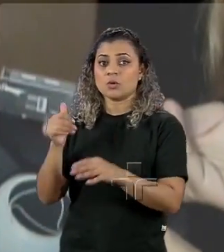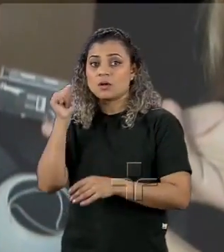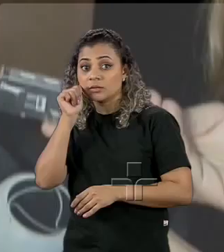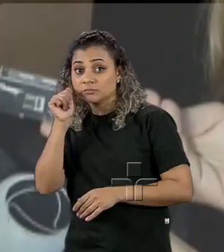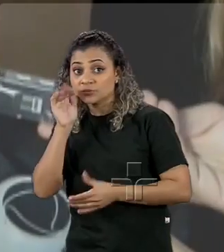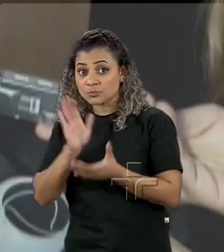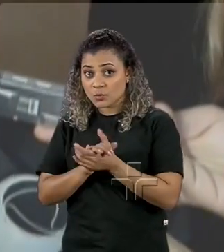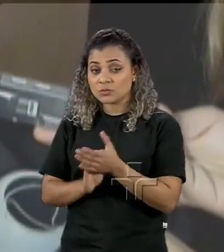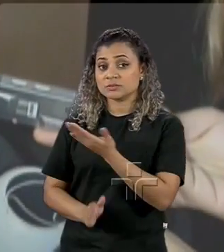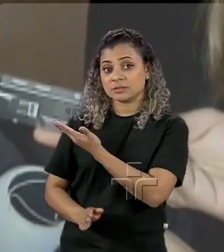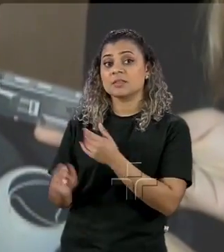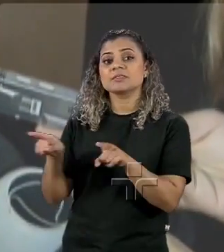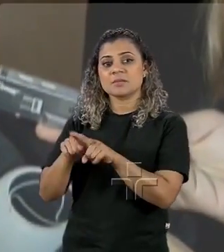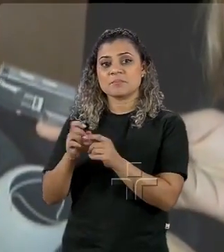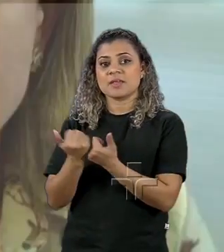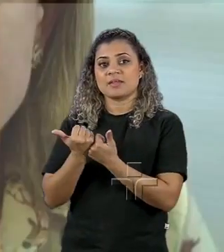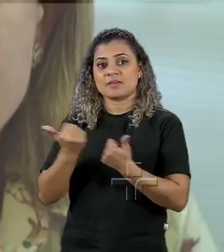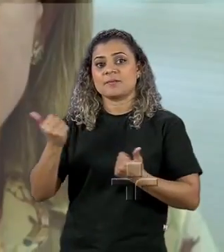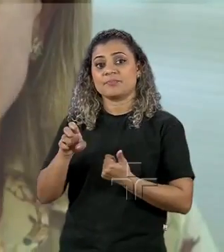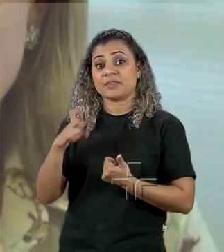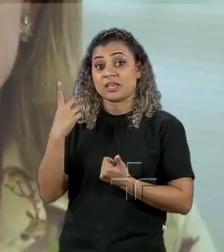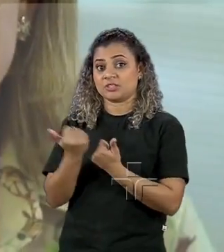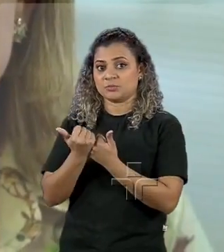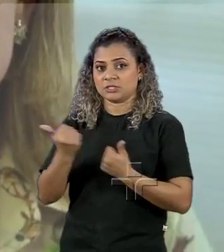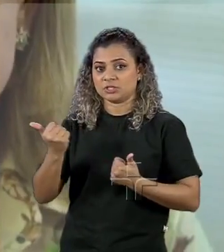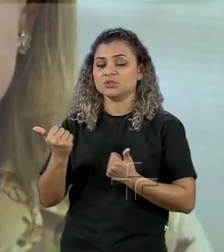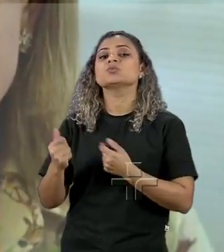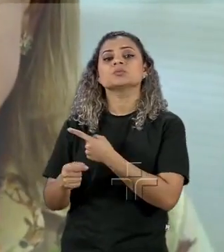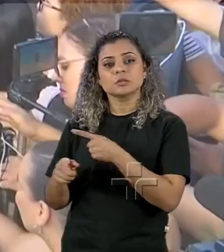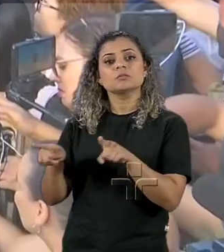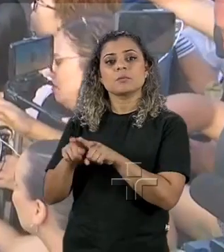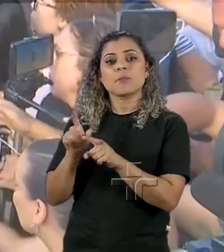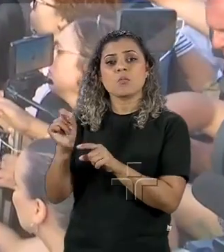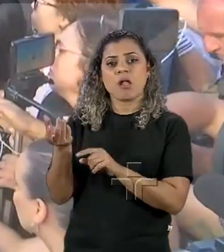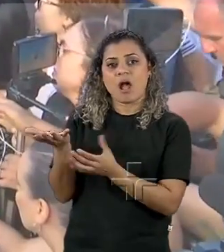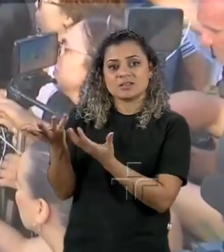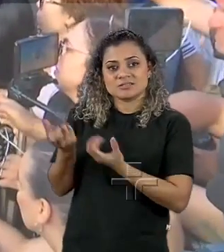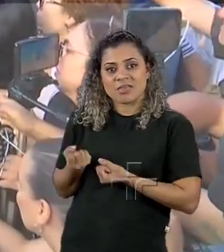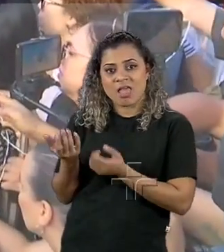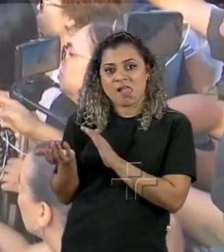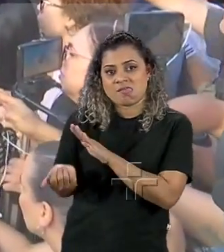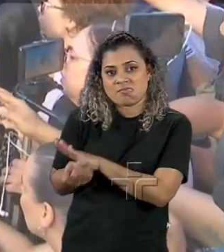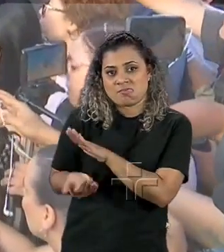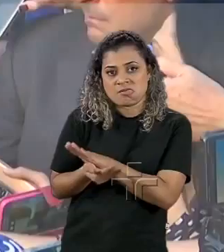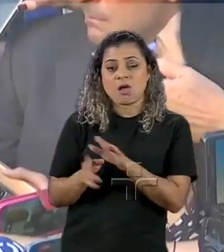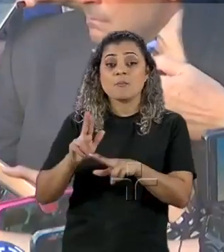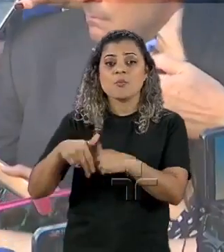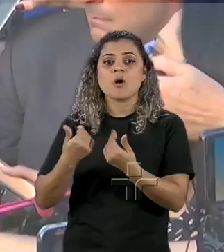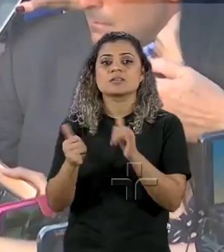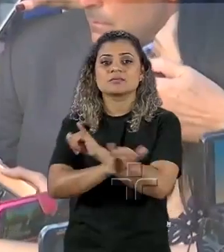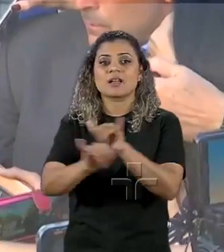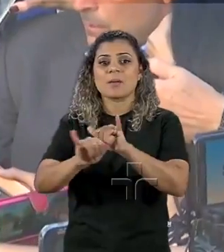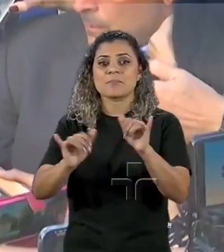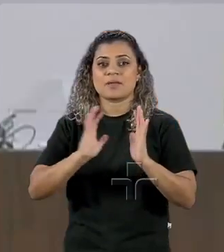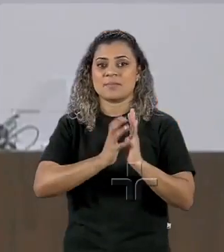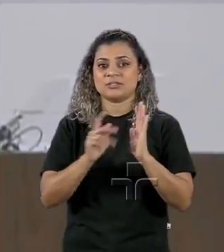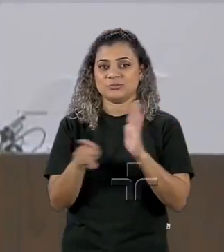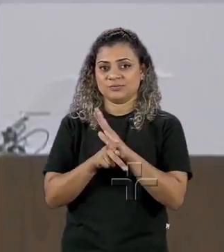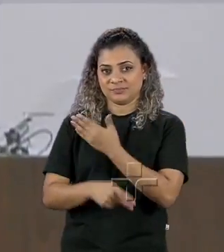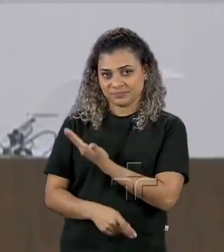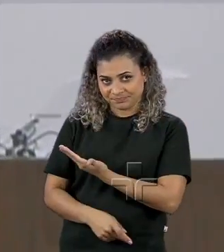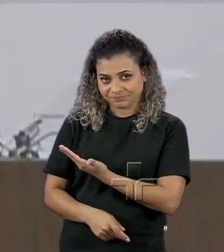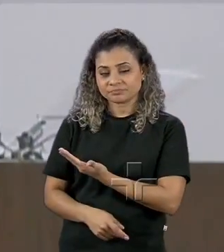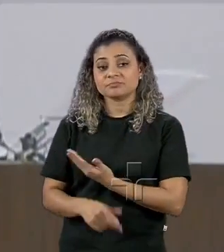o ex-ministro Paulo Bernardo, de suposto recebimento de propina na campanha da petista em 2010.